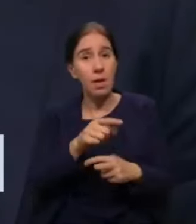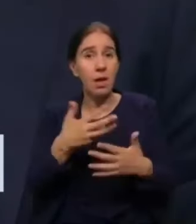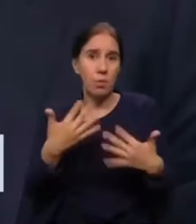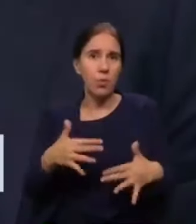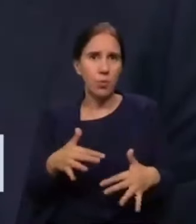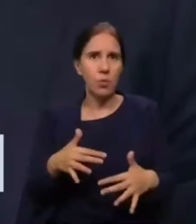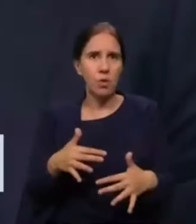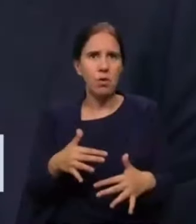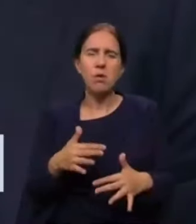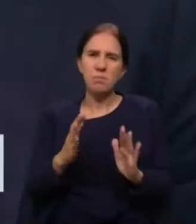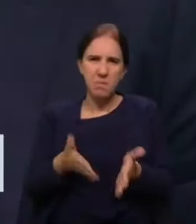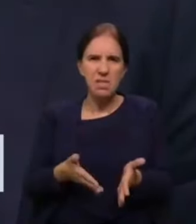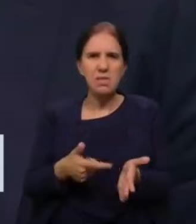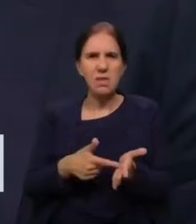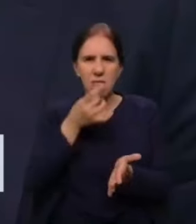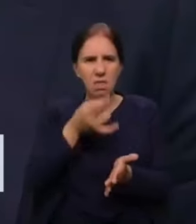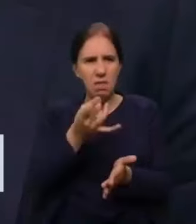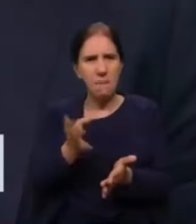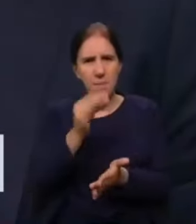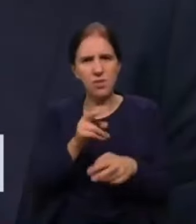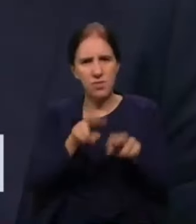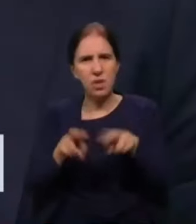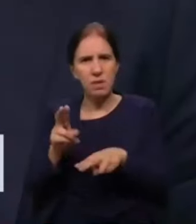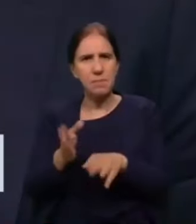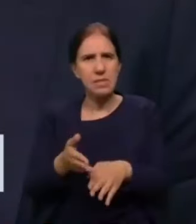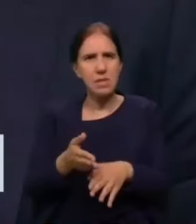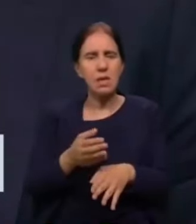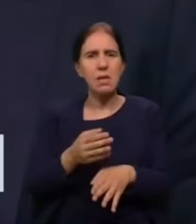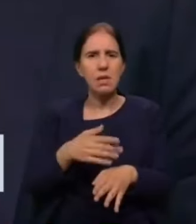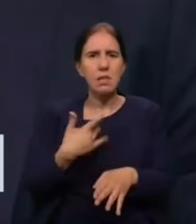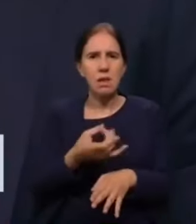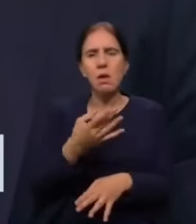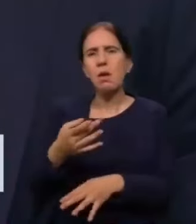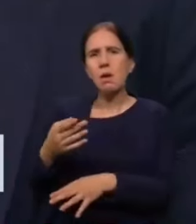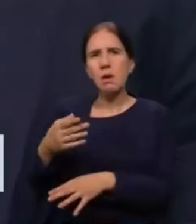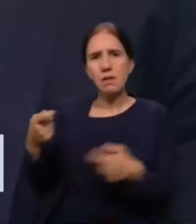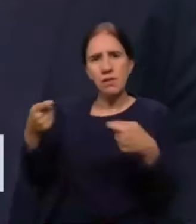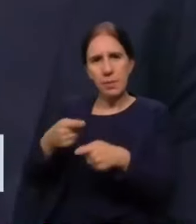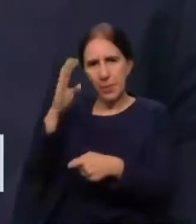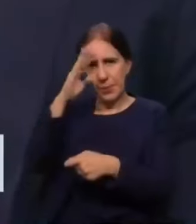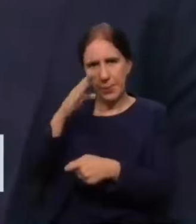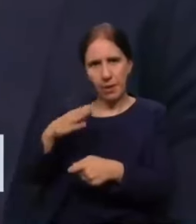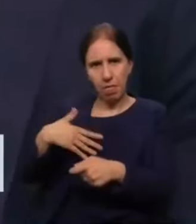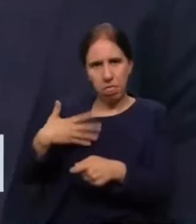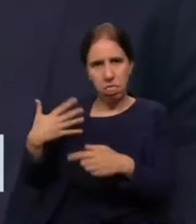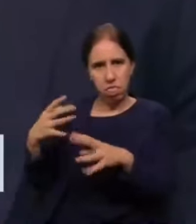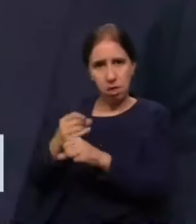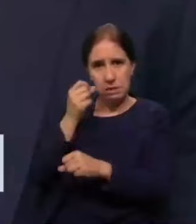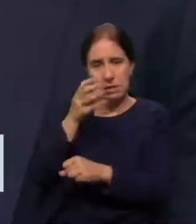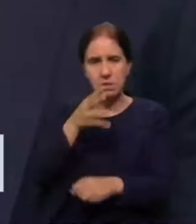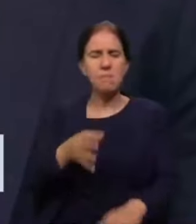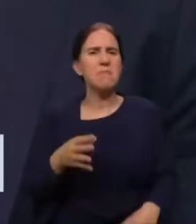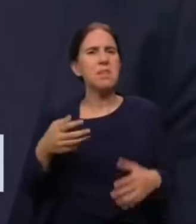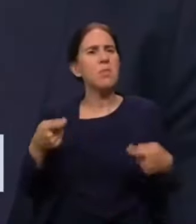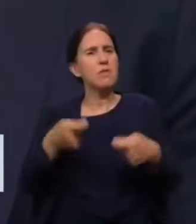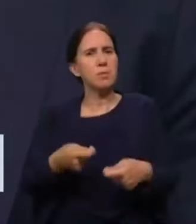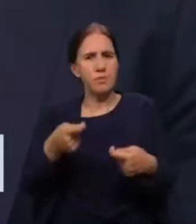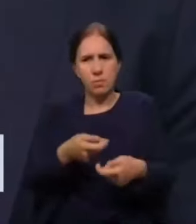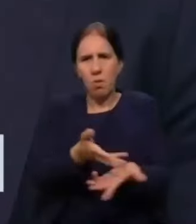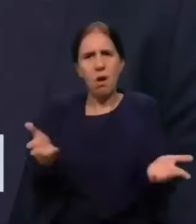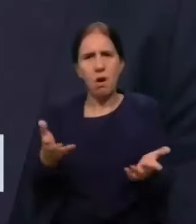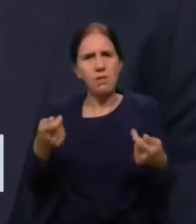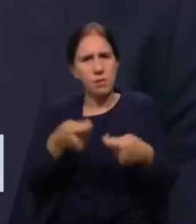temos. É preciso mais benefícios fiscais, mais não receia afastar o investimento. Mas como estava a dizer, escola investimento. O investimento está aí. Isto